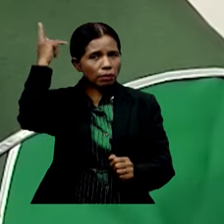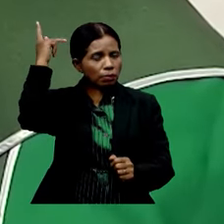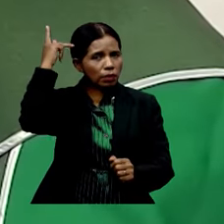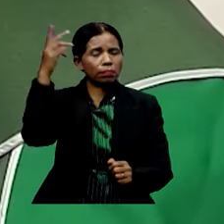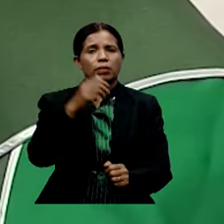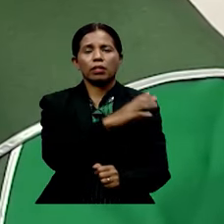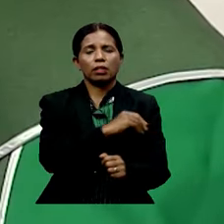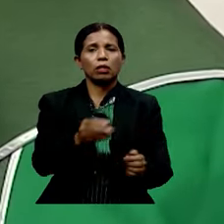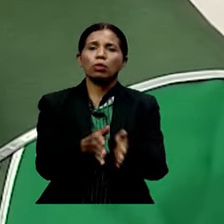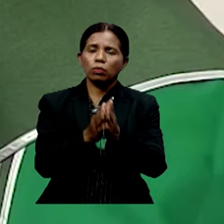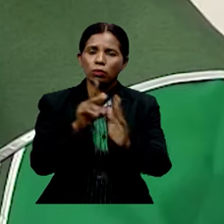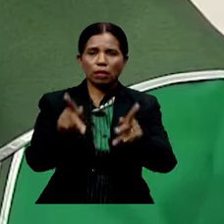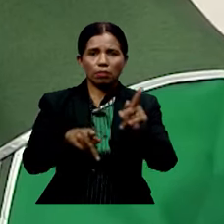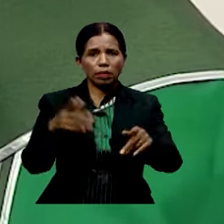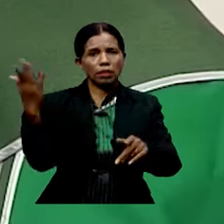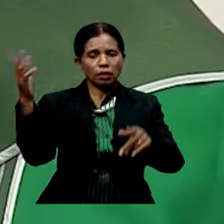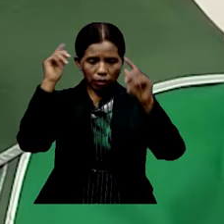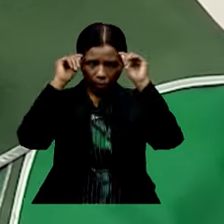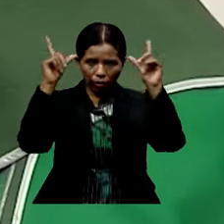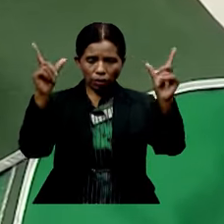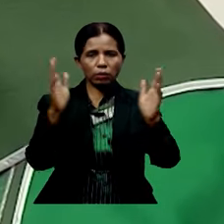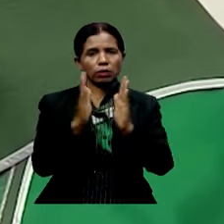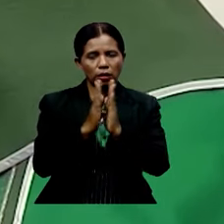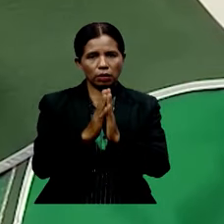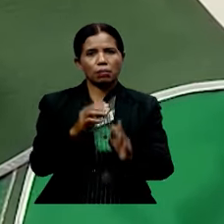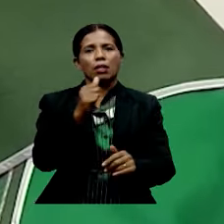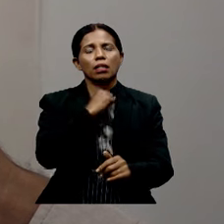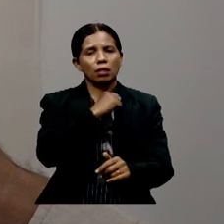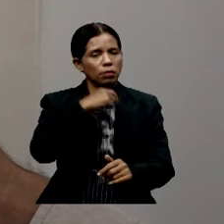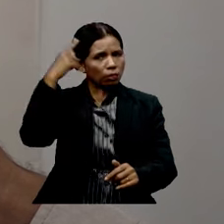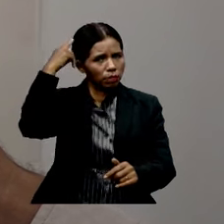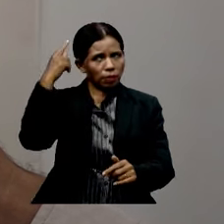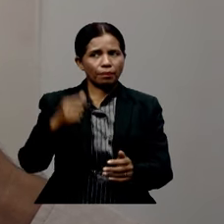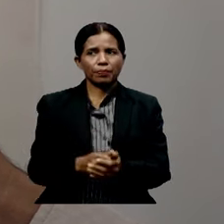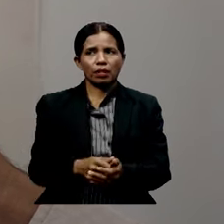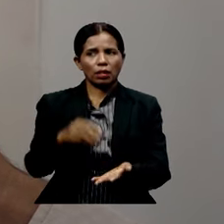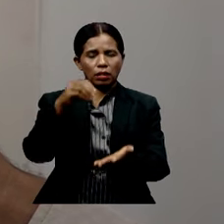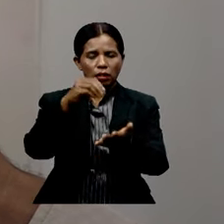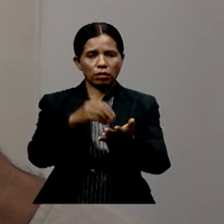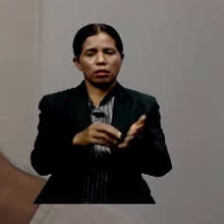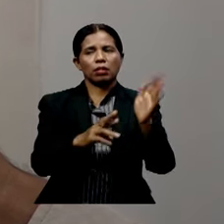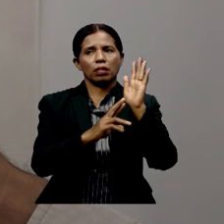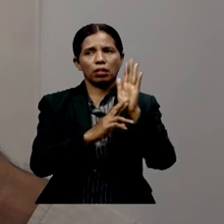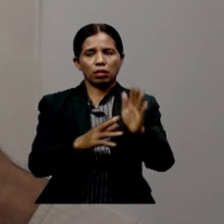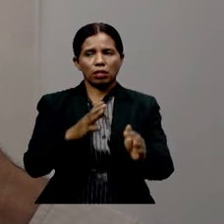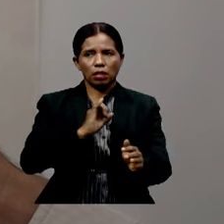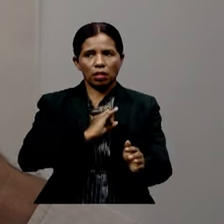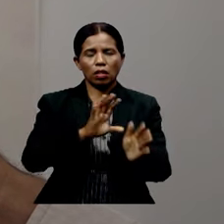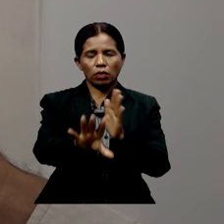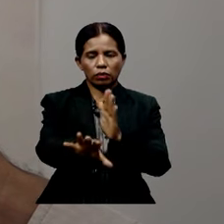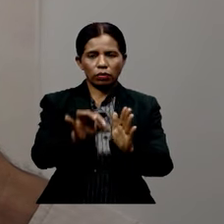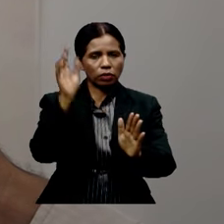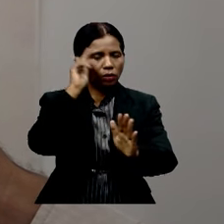Papa Russo, Basarani Sira e Timor-Leste, a Tureza Mos, ba Papa. Ato tau, Hansen, recordação, mo, anu, mereka, fotografia,